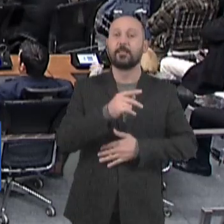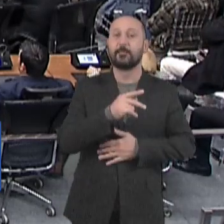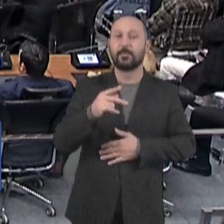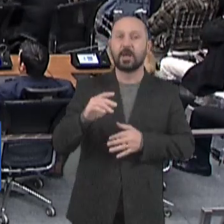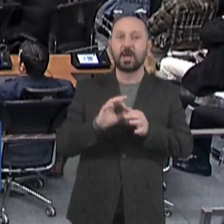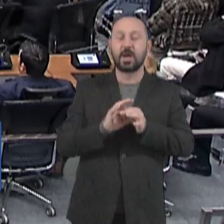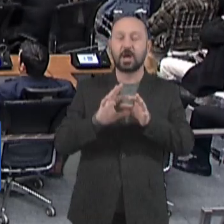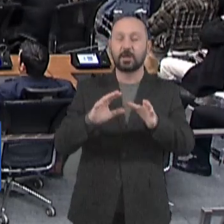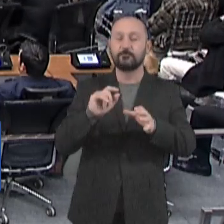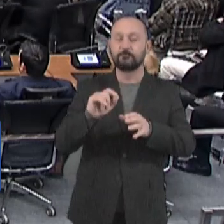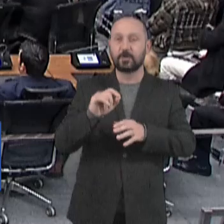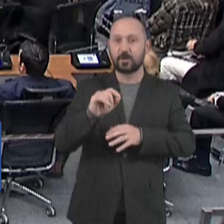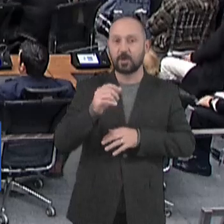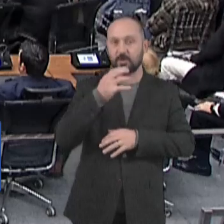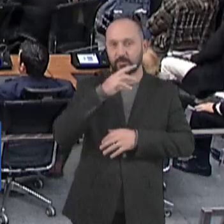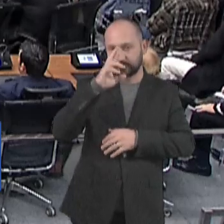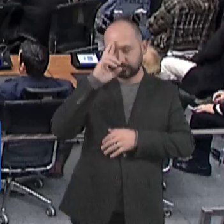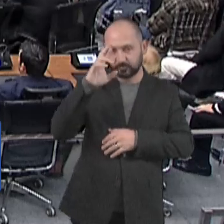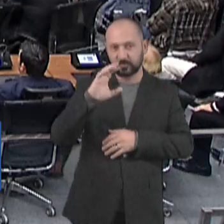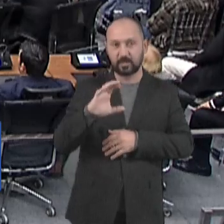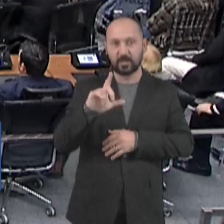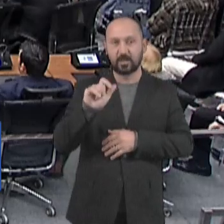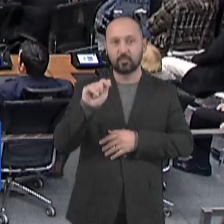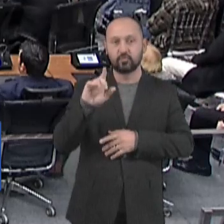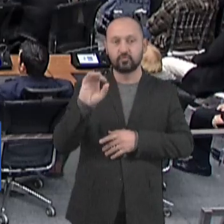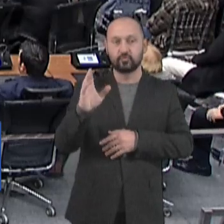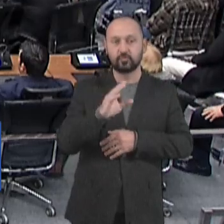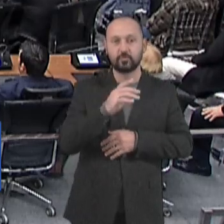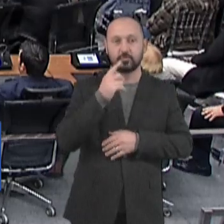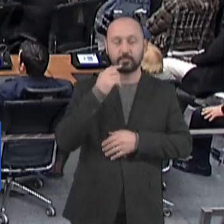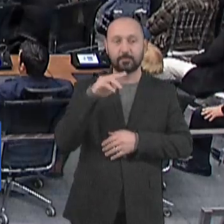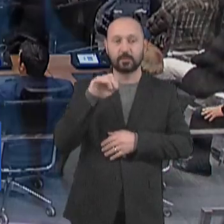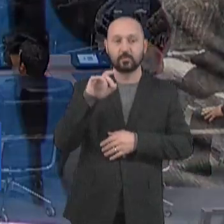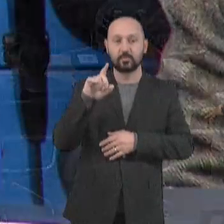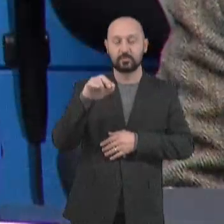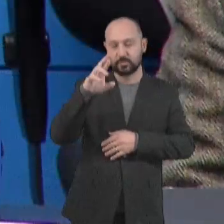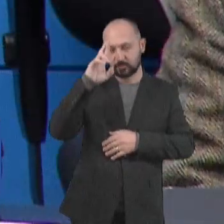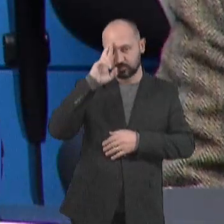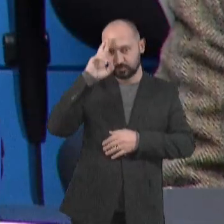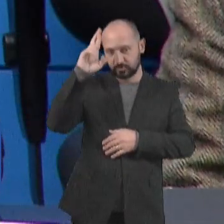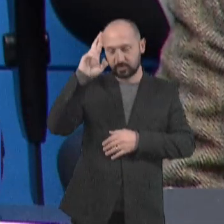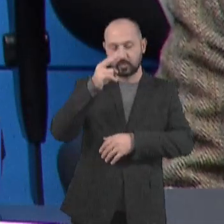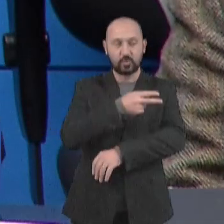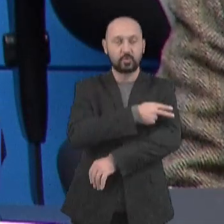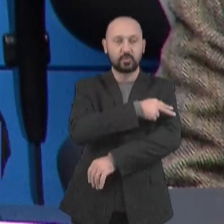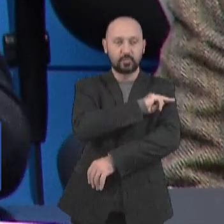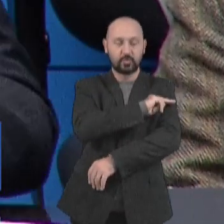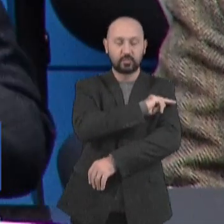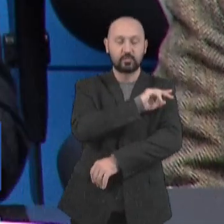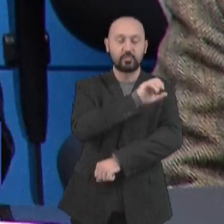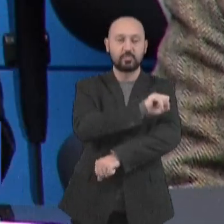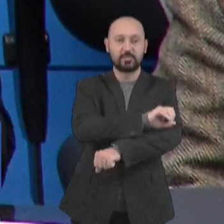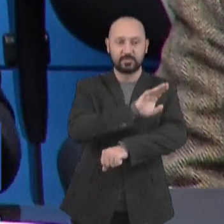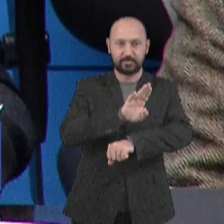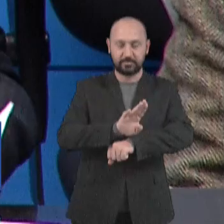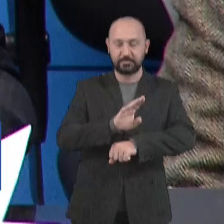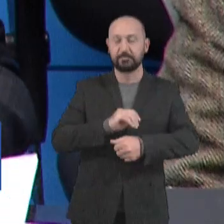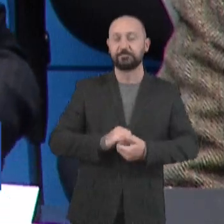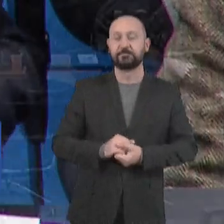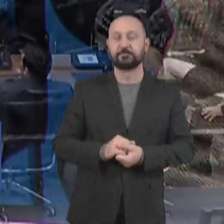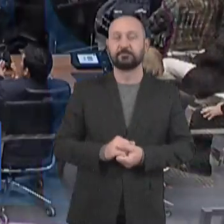presidência concede a palavra ao senhor Cláudio George Mendonça, diretor superintendente do Sebrae